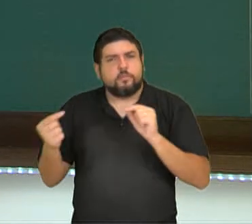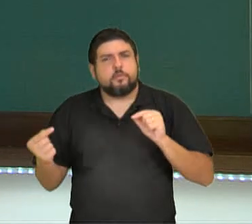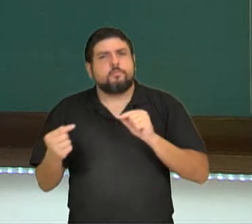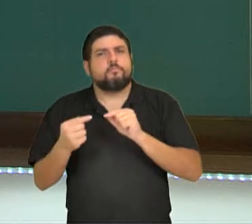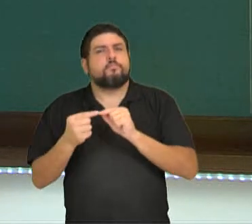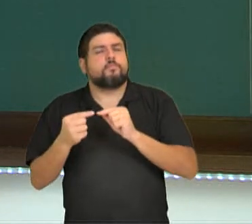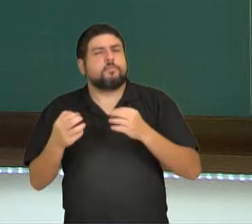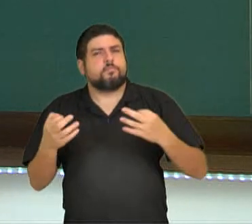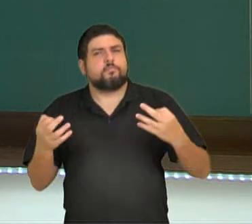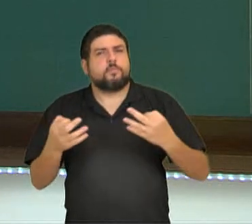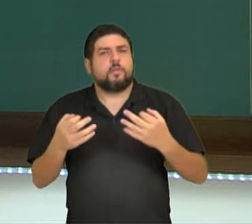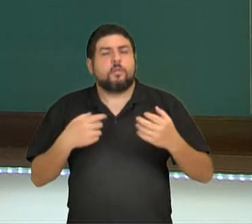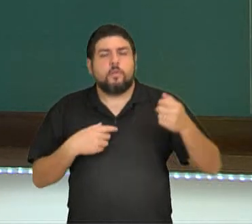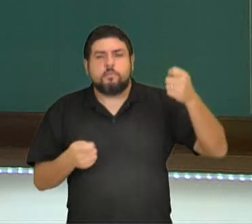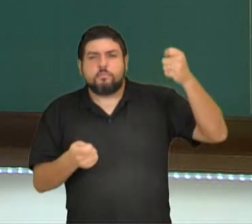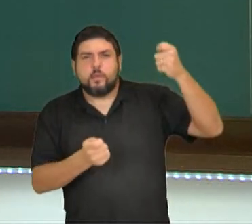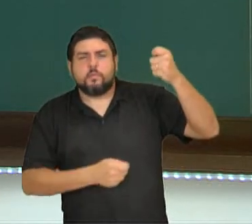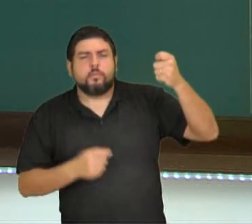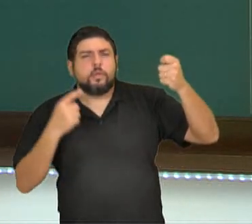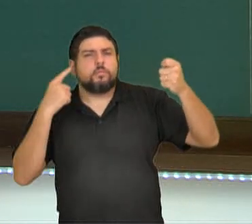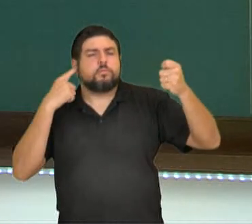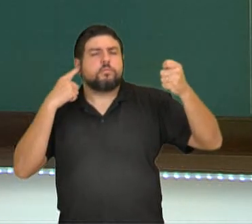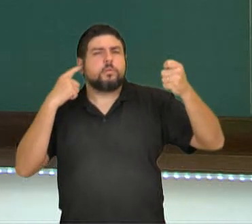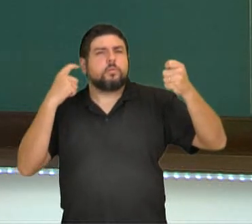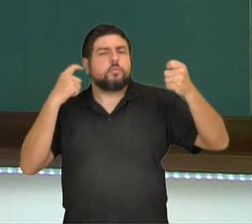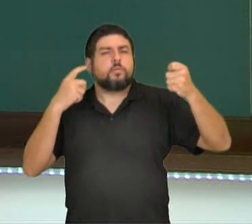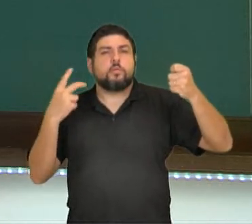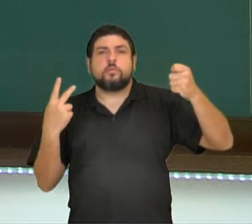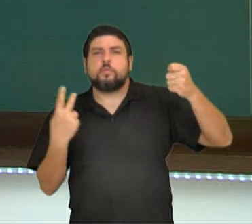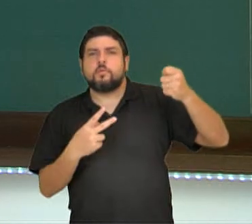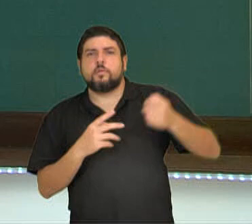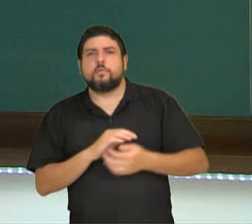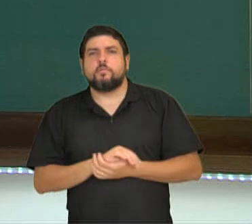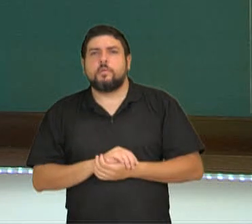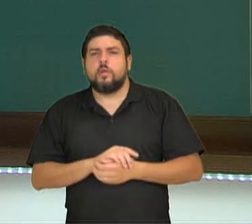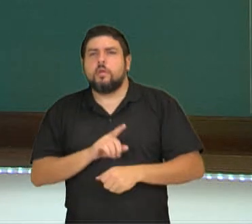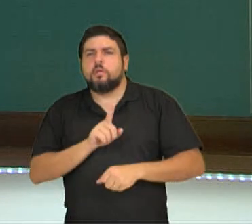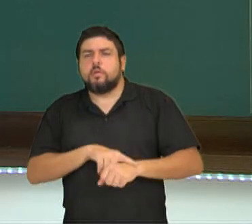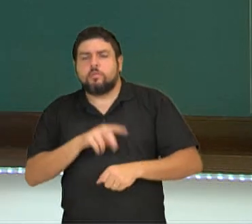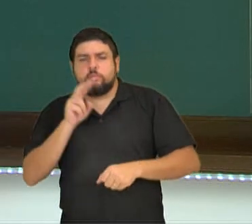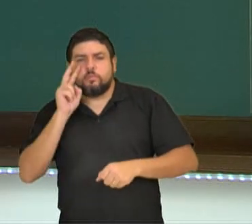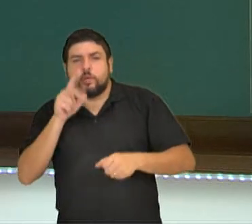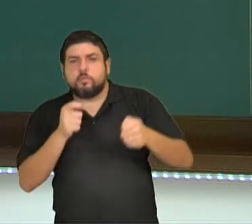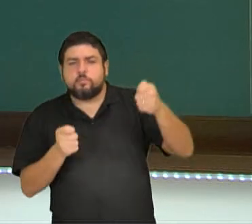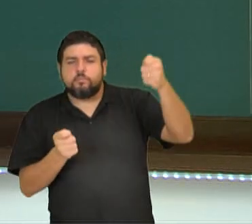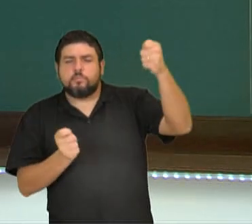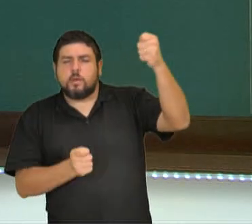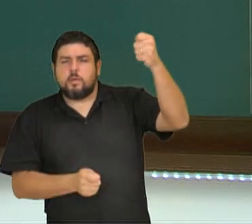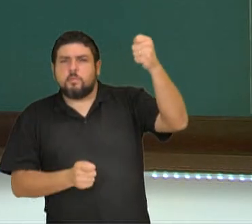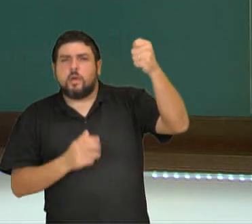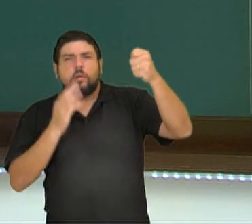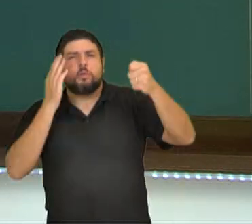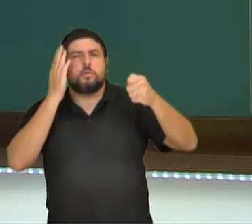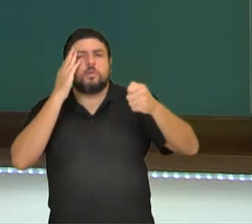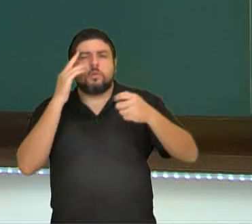um som tão característico da roda, que quando a gente escuta, a gente já pensa, opa, tem alguém